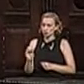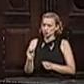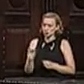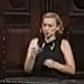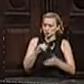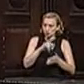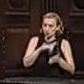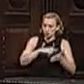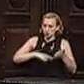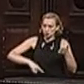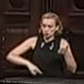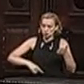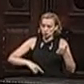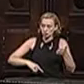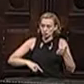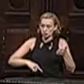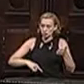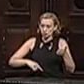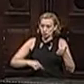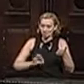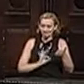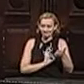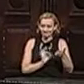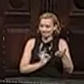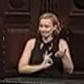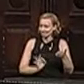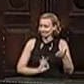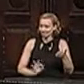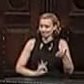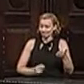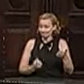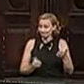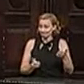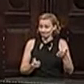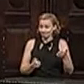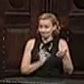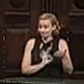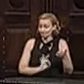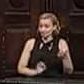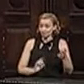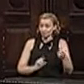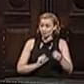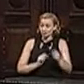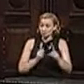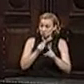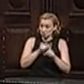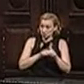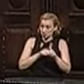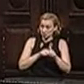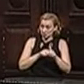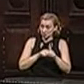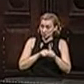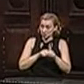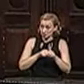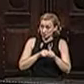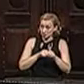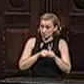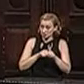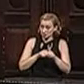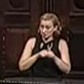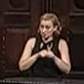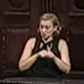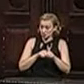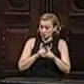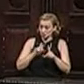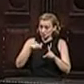estão sem recursos, sequer para empenho. A partir do mês que vem, se sair caminhão da Conlurb na rua